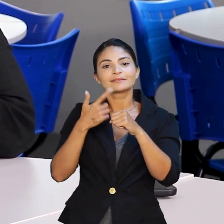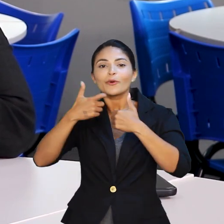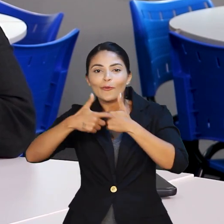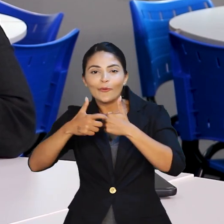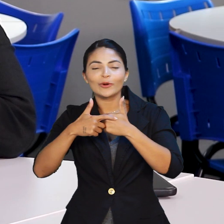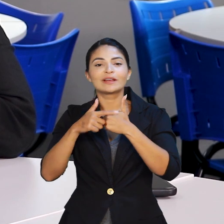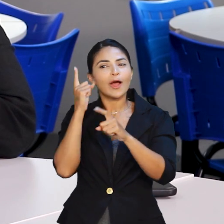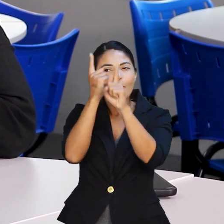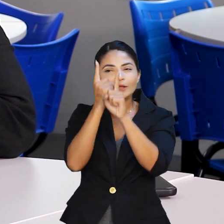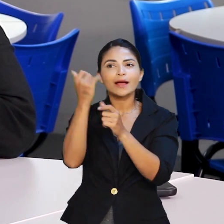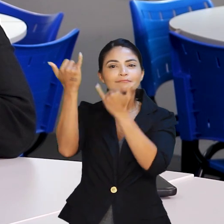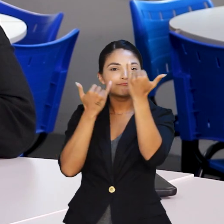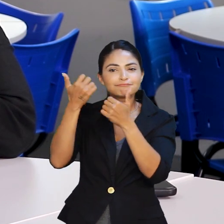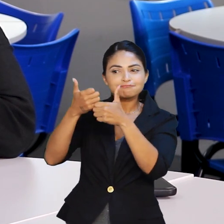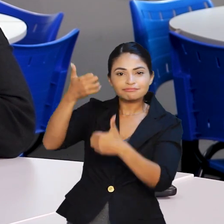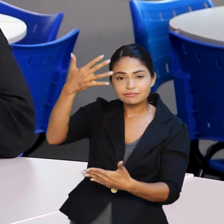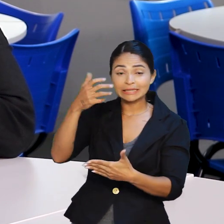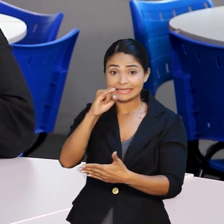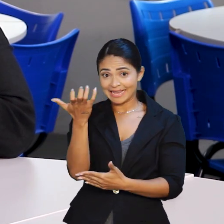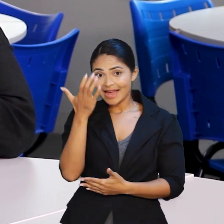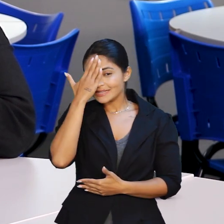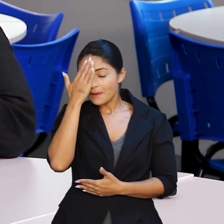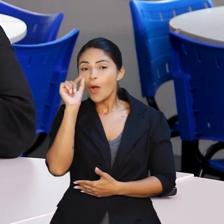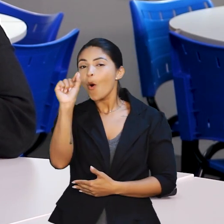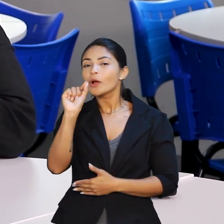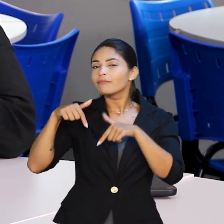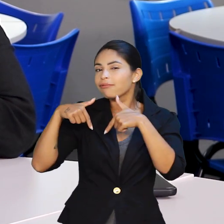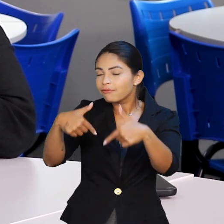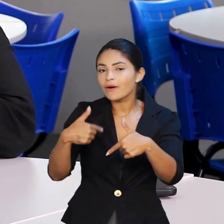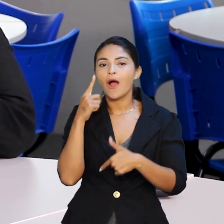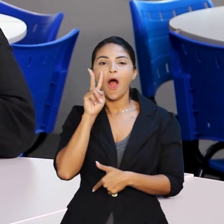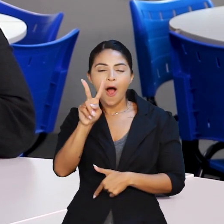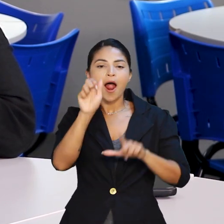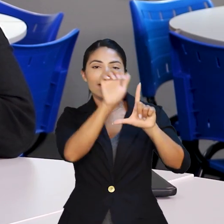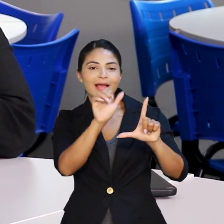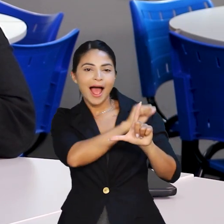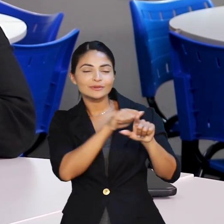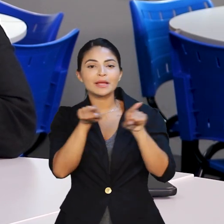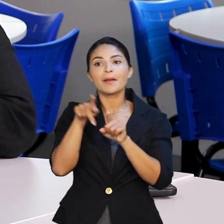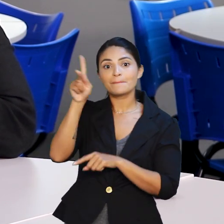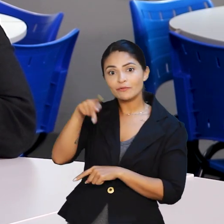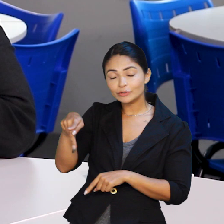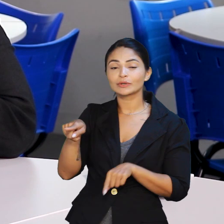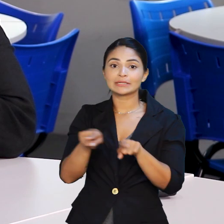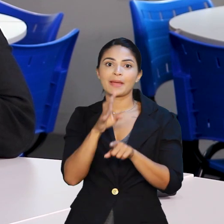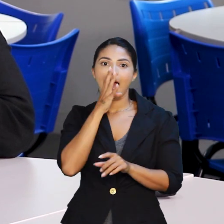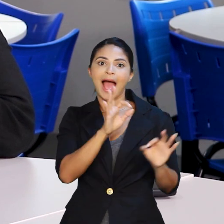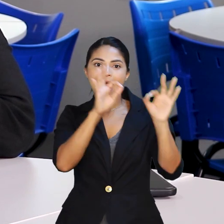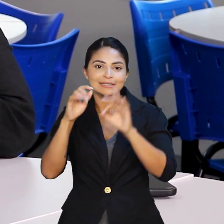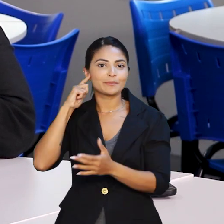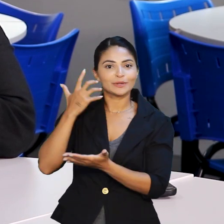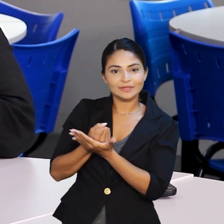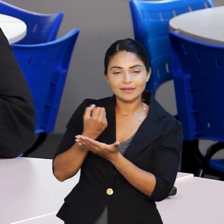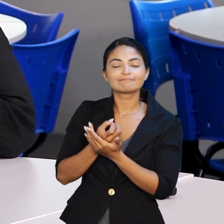as informações. Quer saber o que a gente está fazendo? Dá uma olhada no ambiente do aluno, no ambiente do professor, o professor também vai ouvir isso aqui, né? Vai assistir